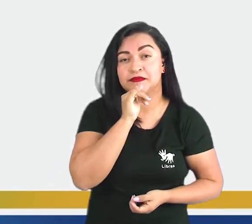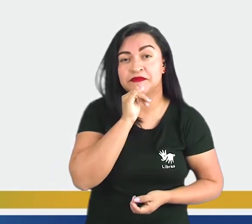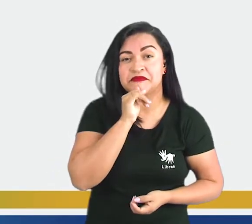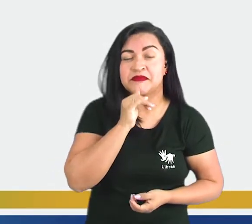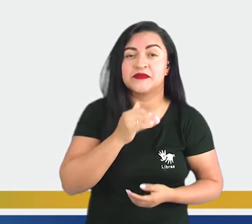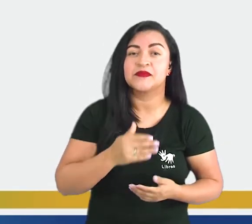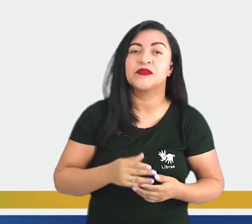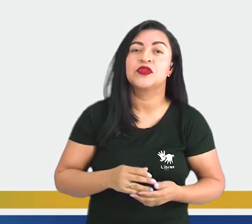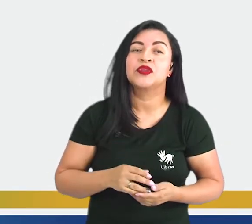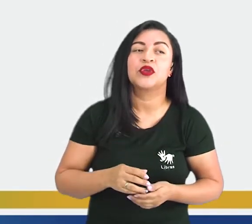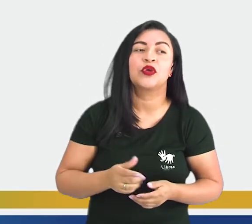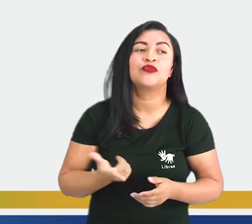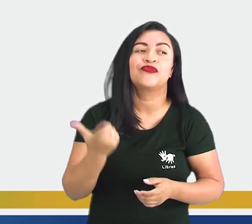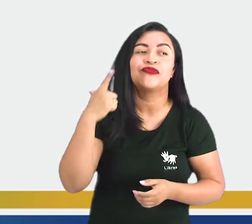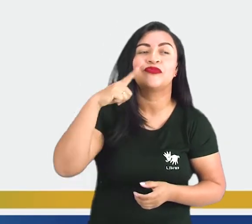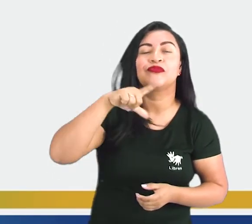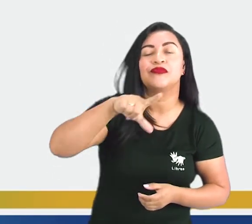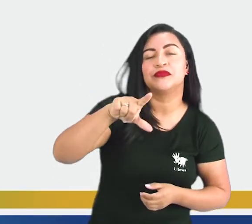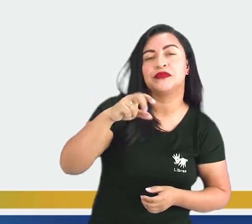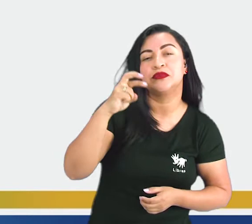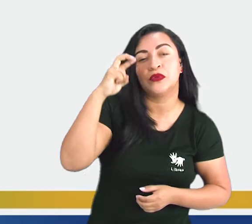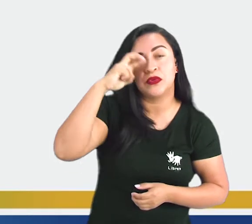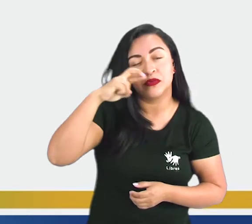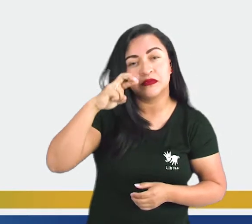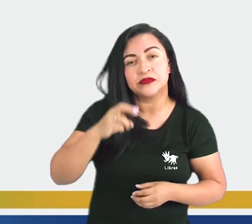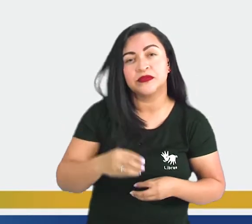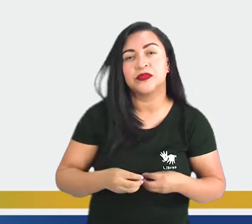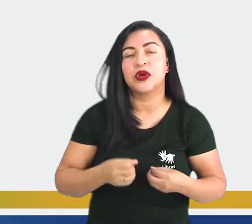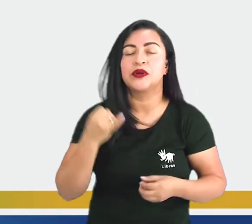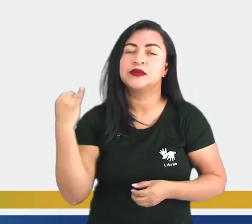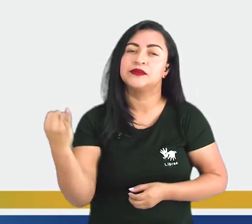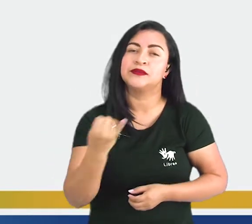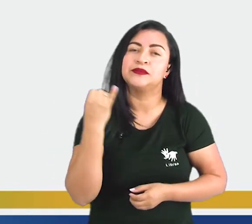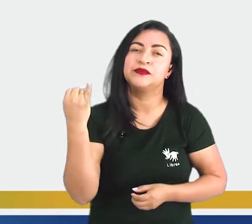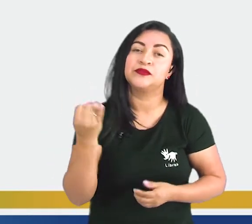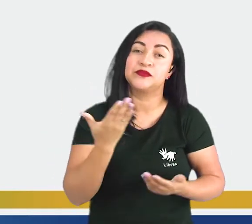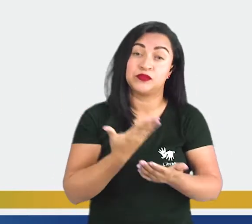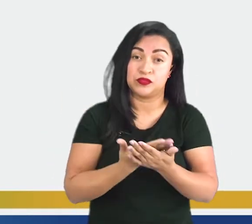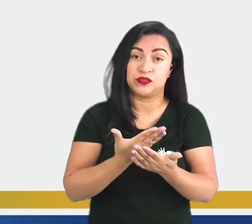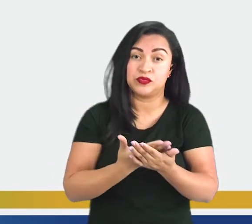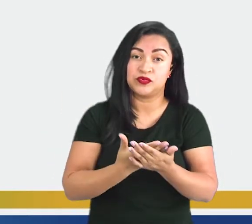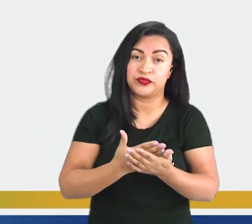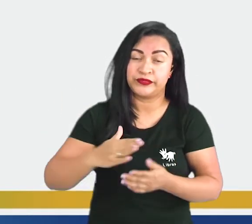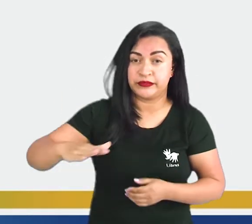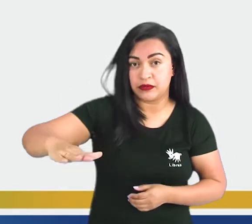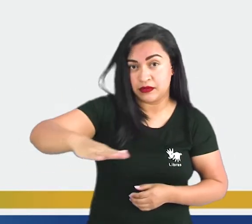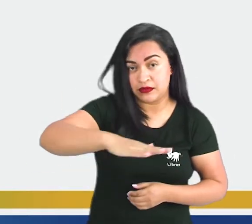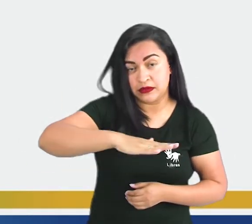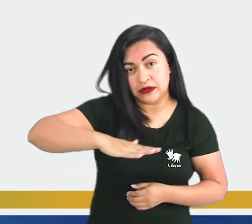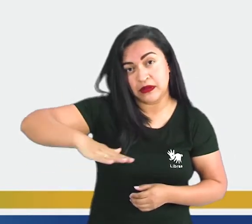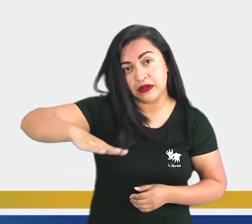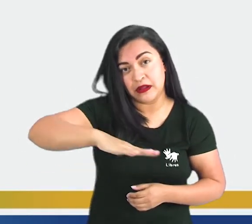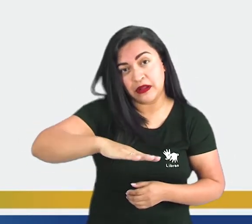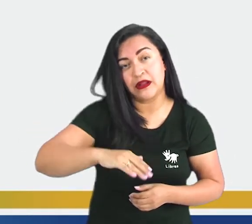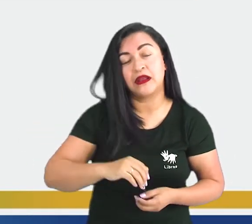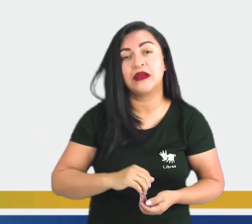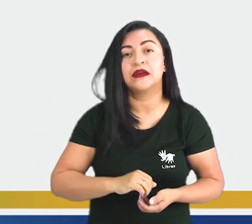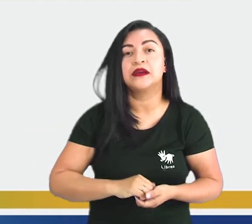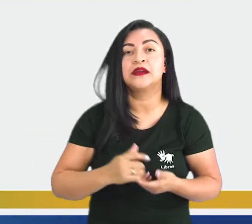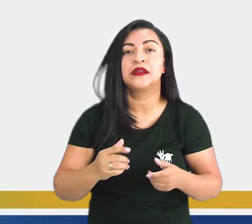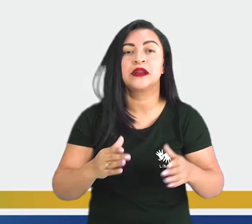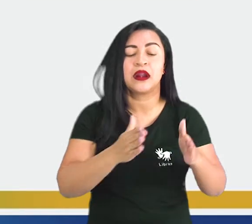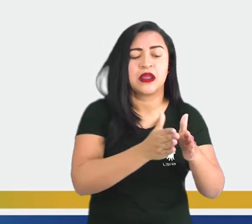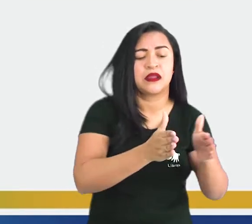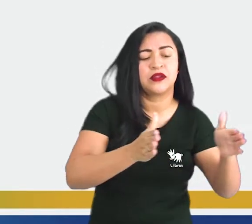nós podemos observar o quanto é importante nós estudarmos a área e até mesmo o perímetro, de figuras